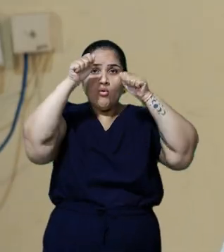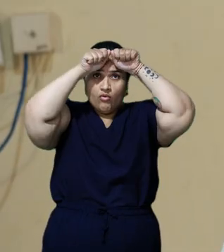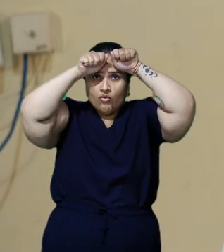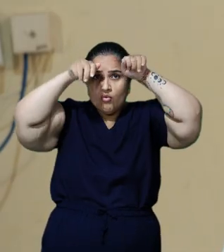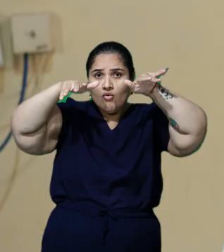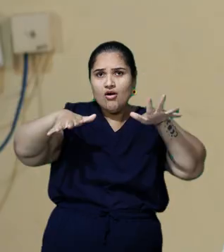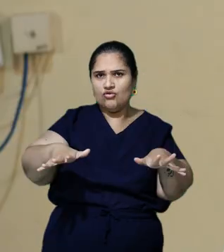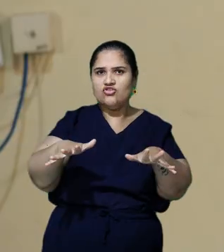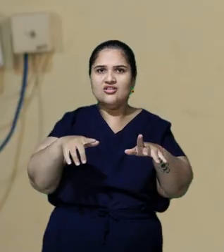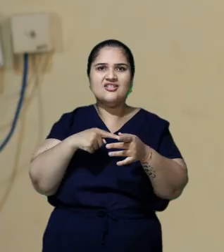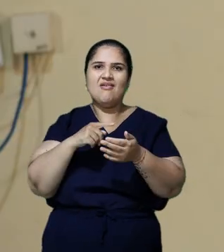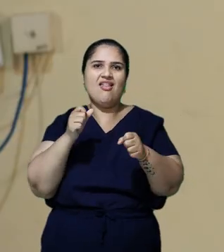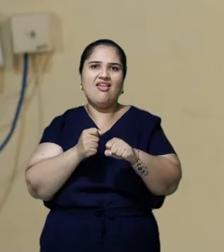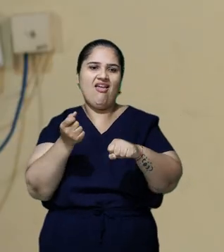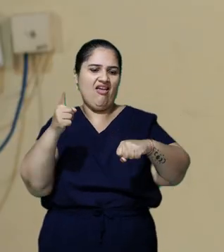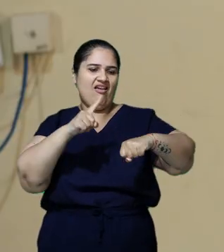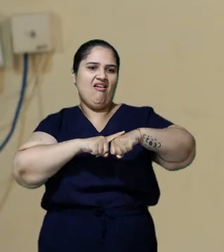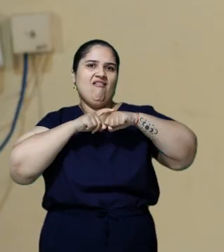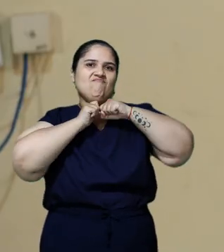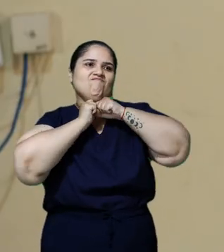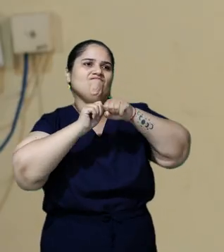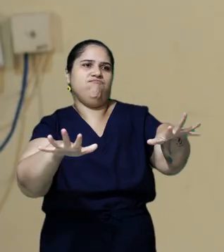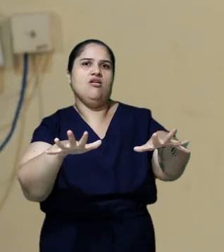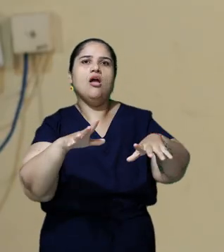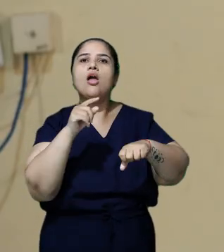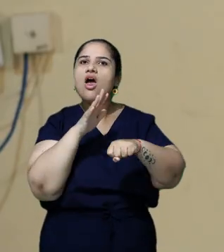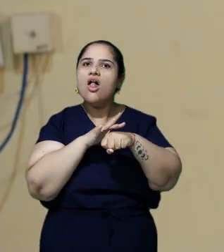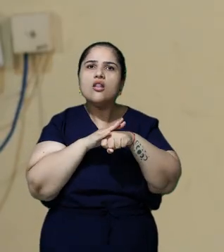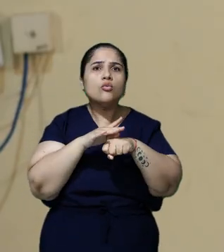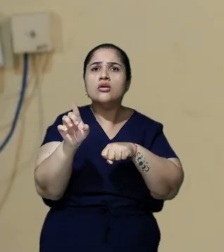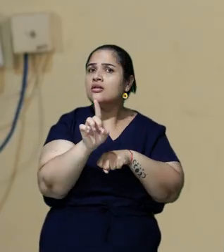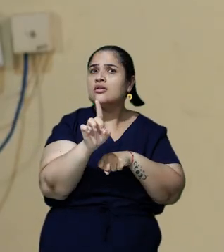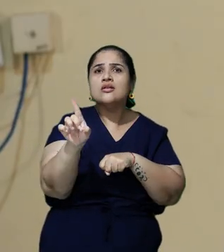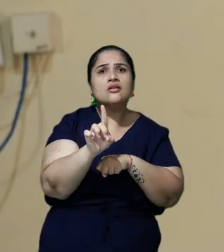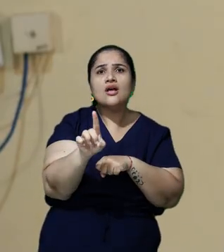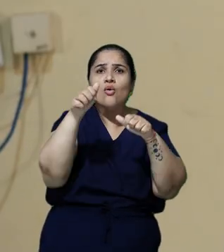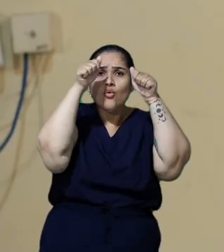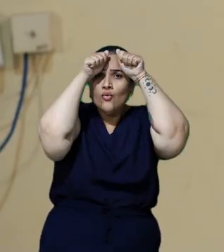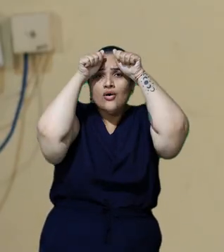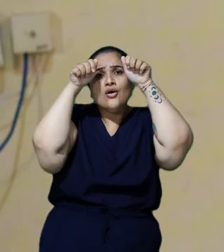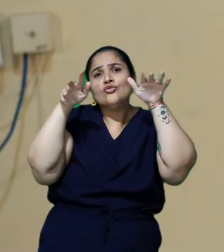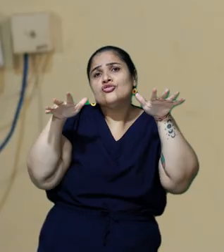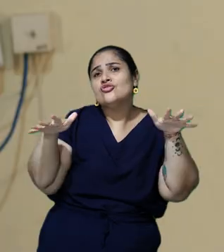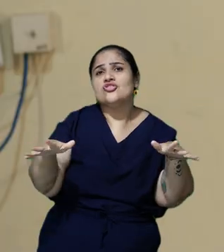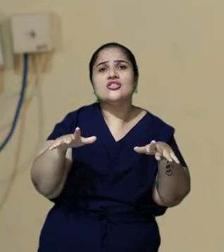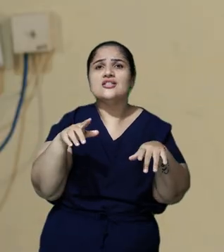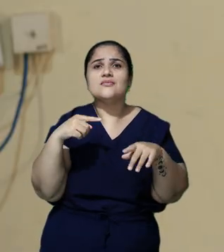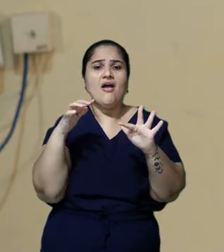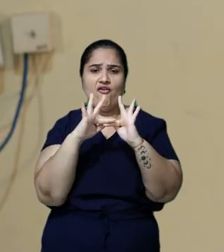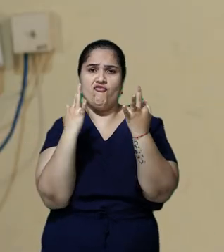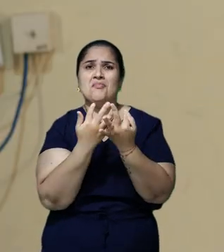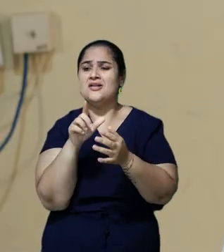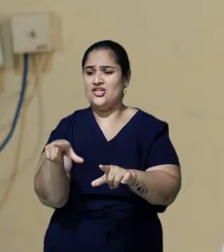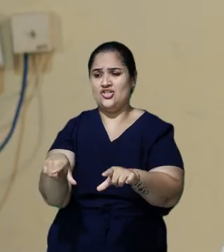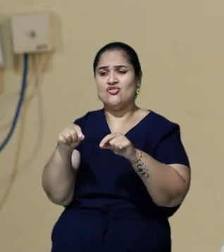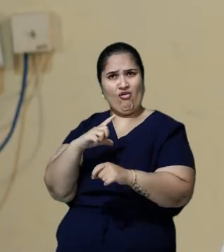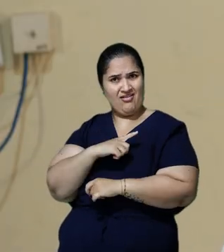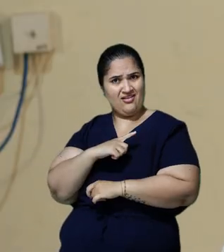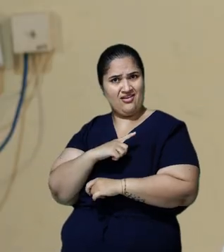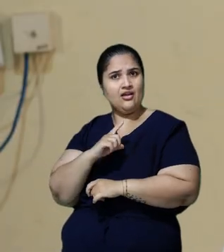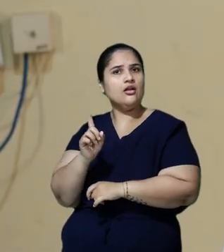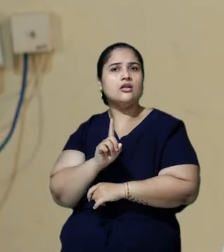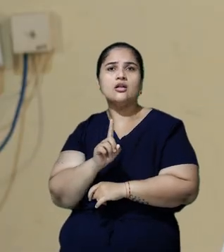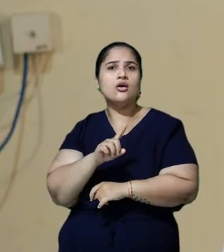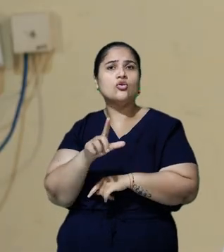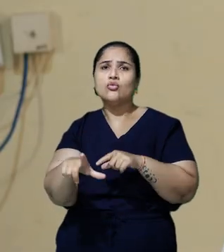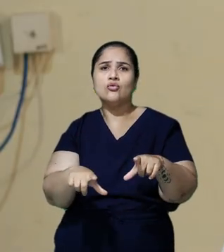é contagioso, ele não é uma doença. O autismo não é uma escolha da família e não é a